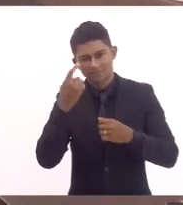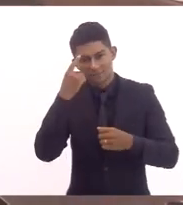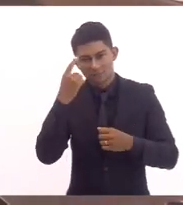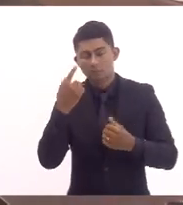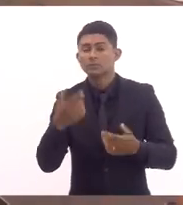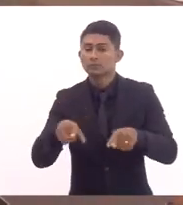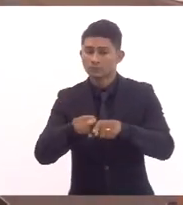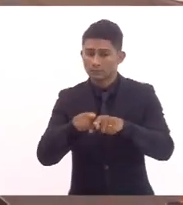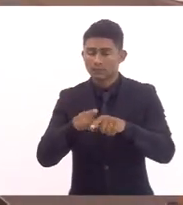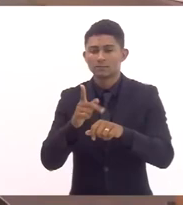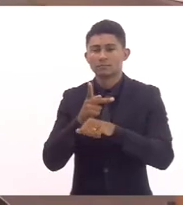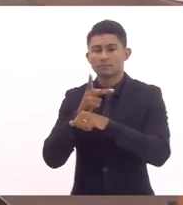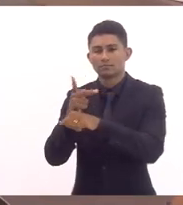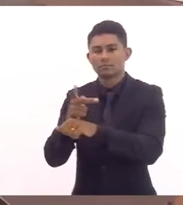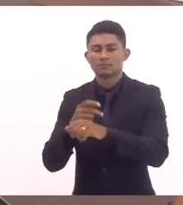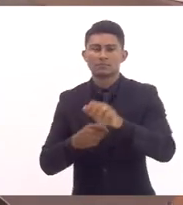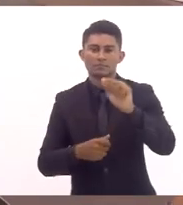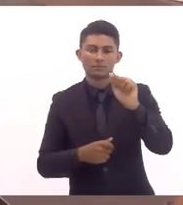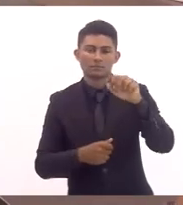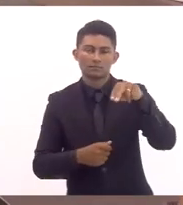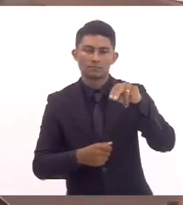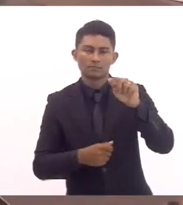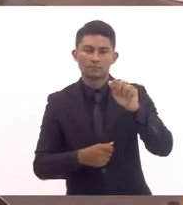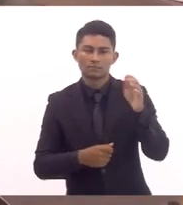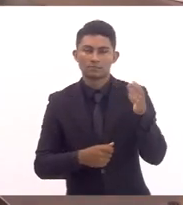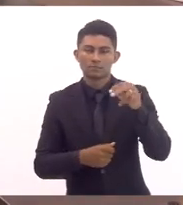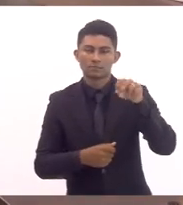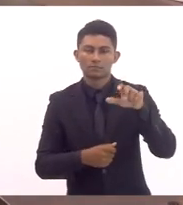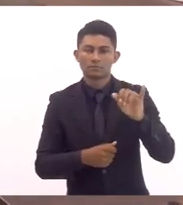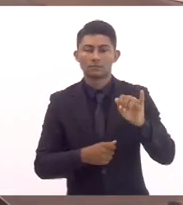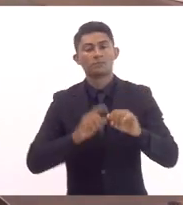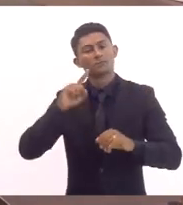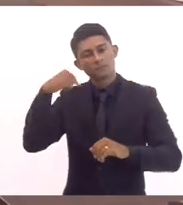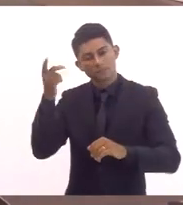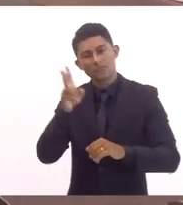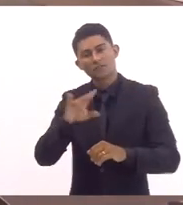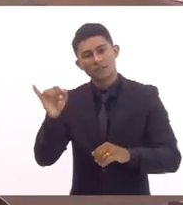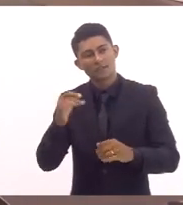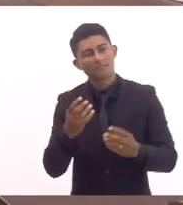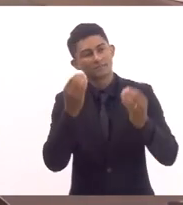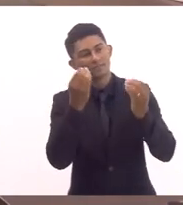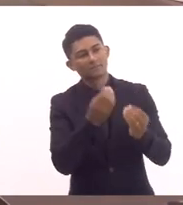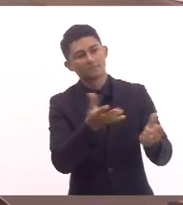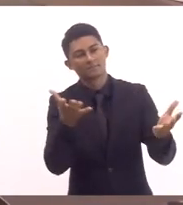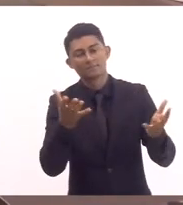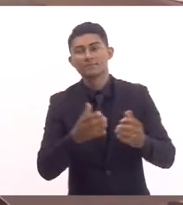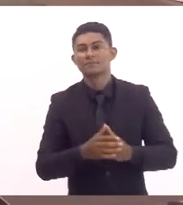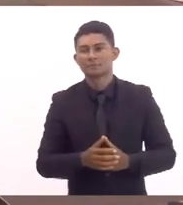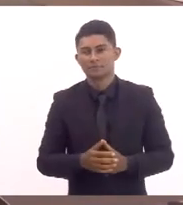premiado com o prémio a Anna Nery de saúde será depois entregue de alguma forma